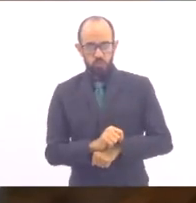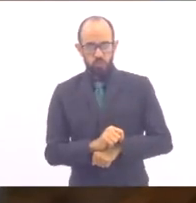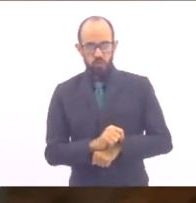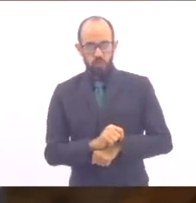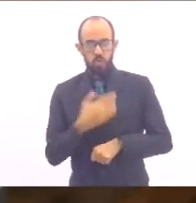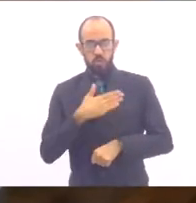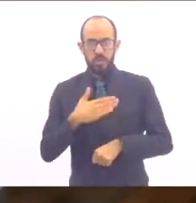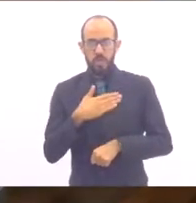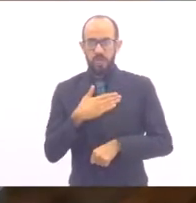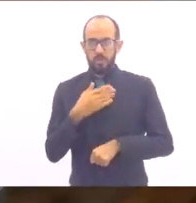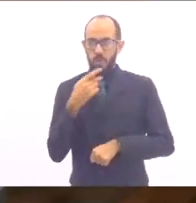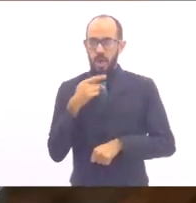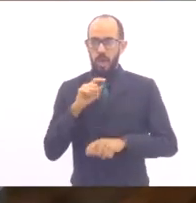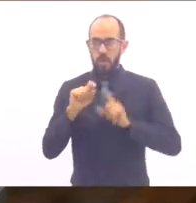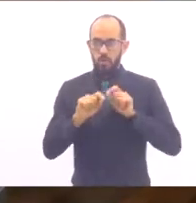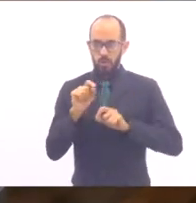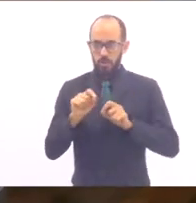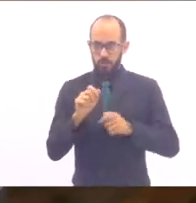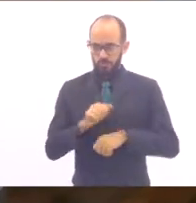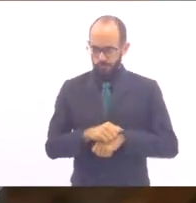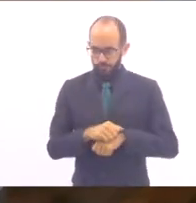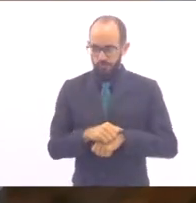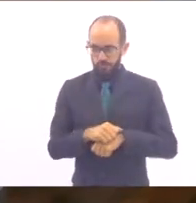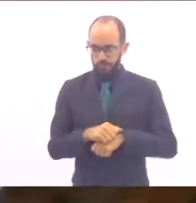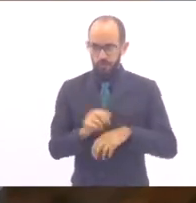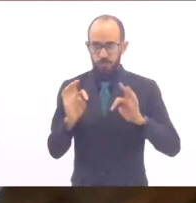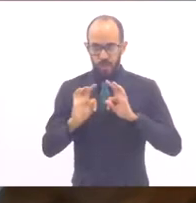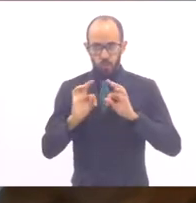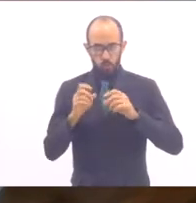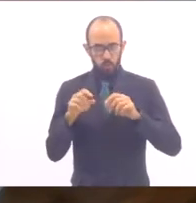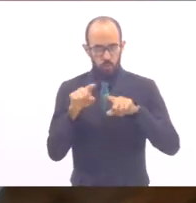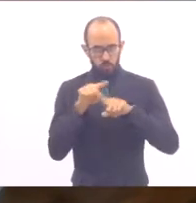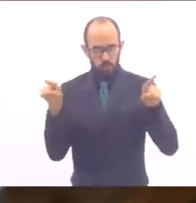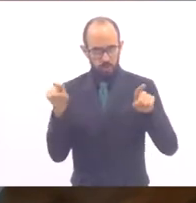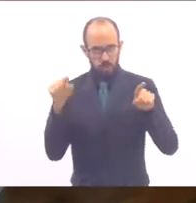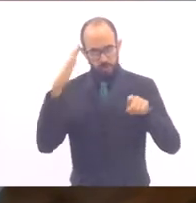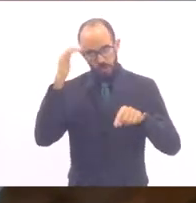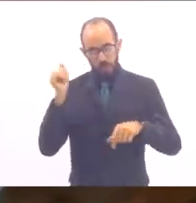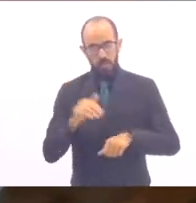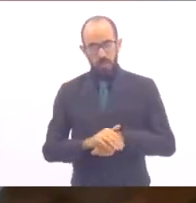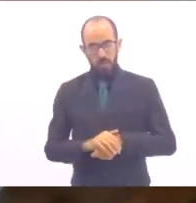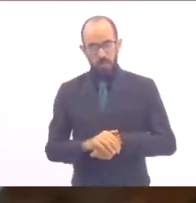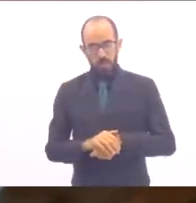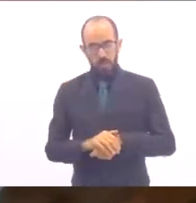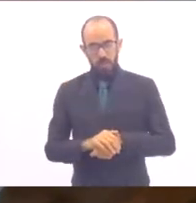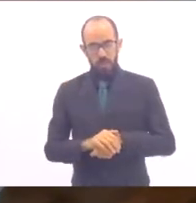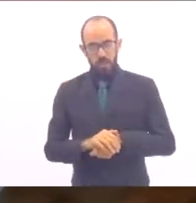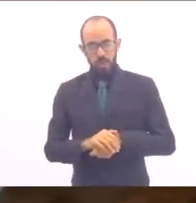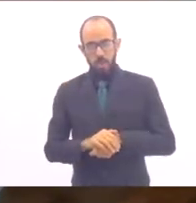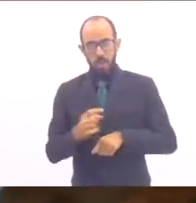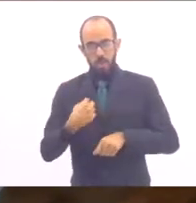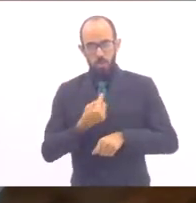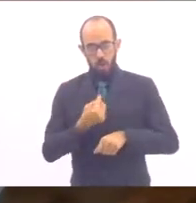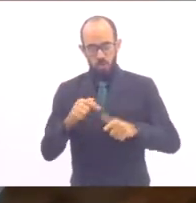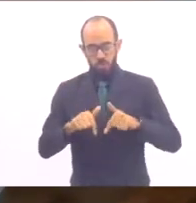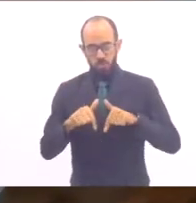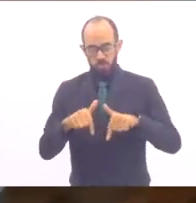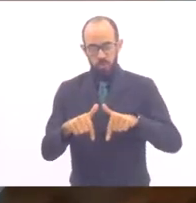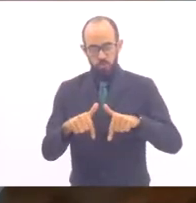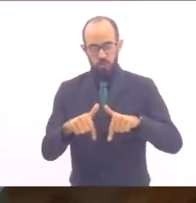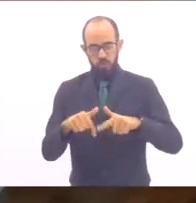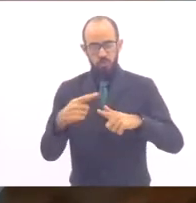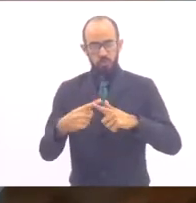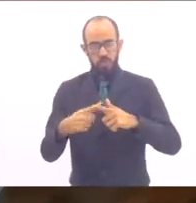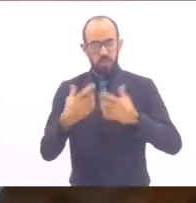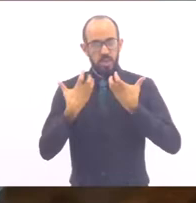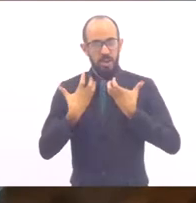senhor uma coisa. Diga, e por favor. Todos ouvirem. Sabe por que nós tomamos essa atitude? Porque